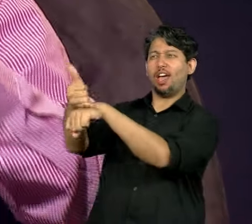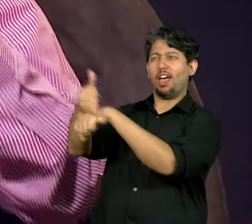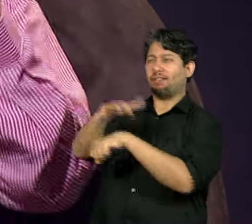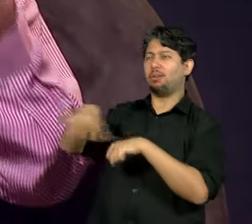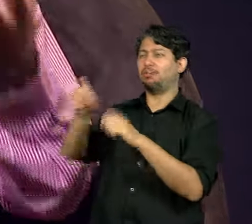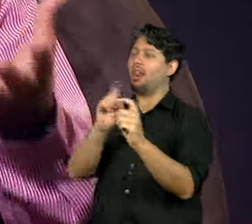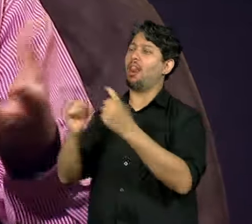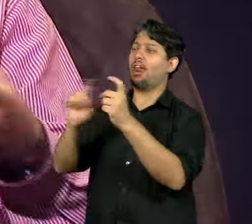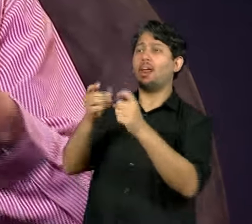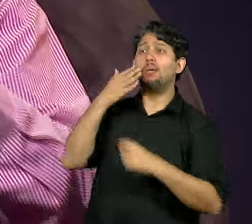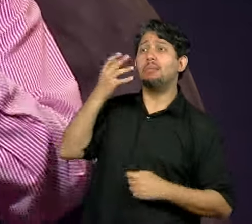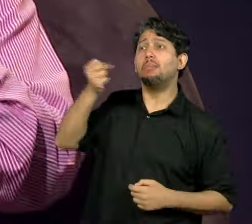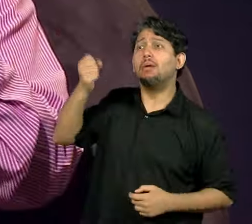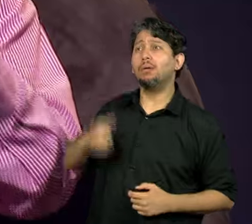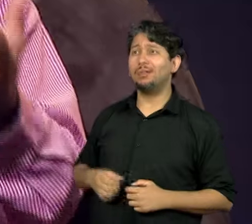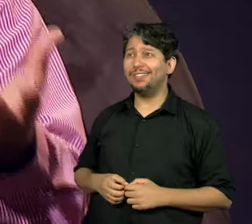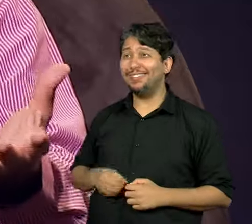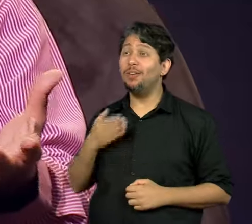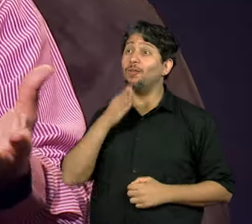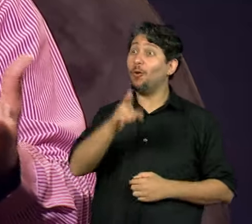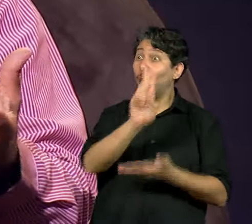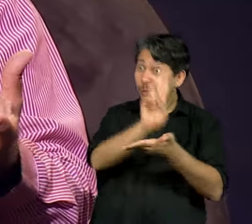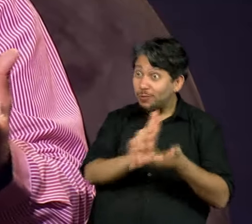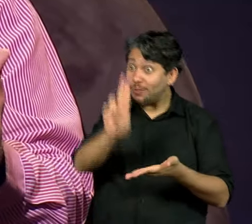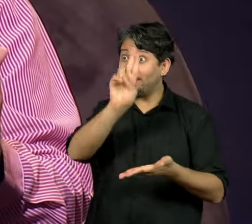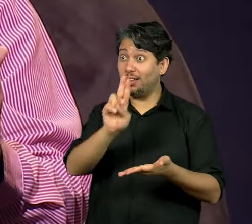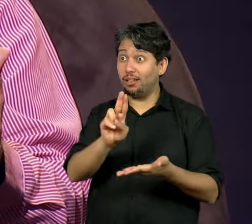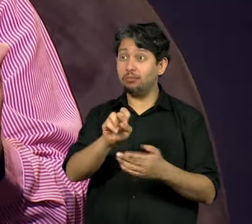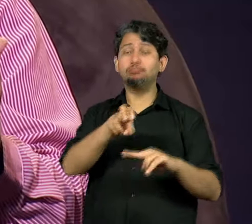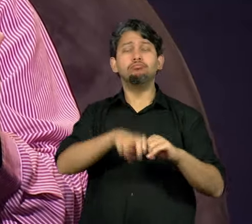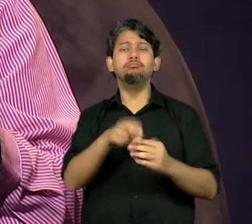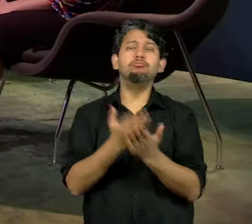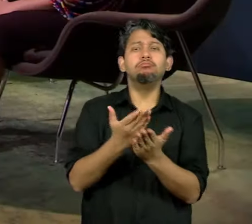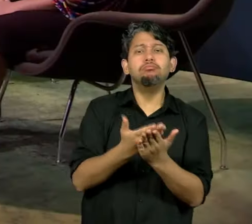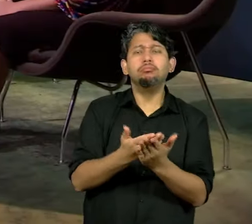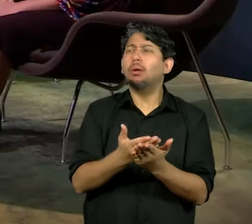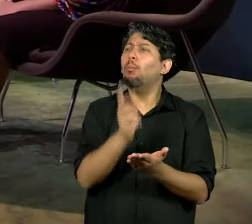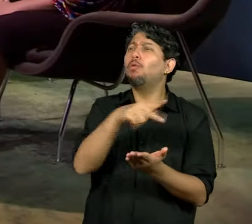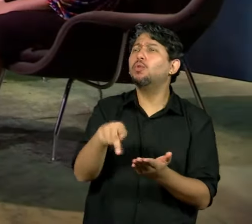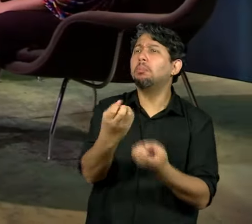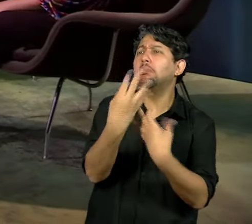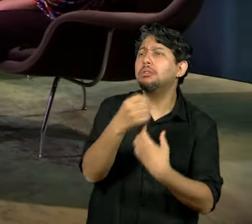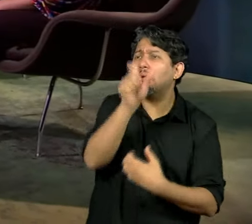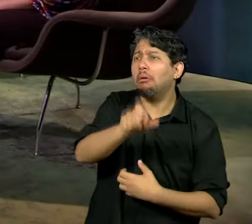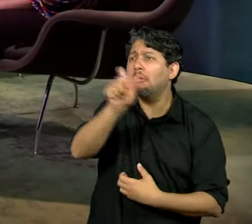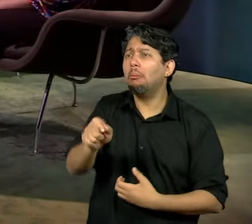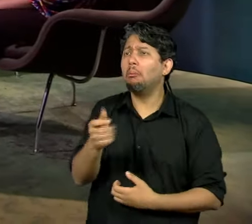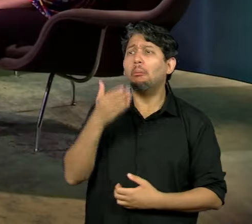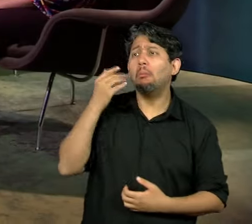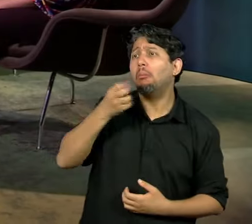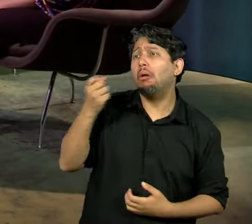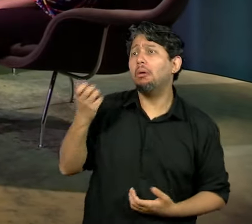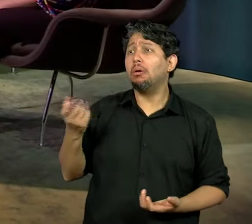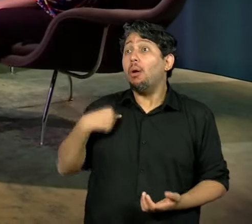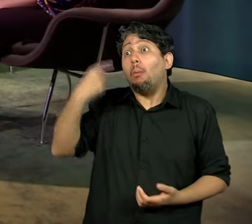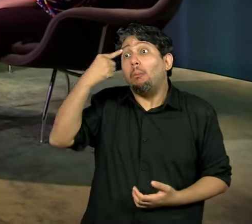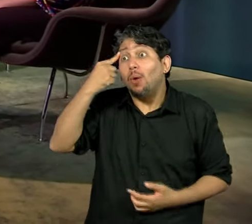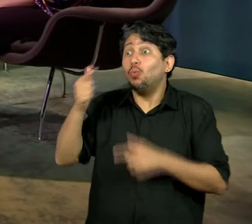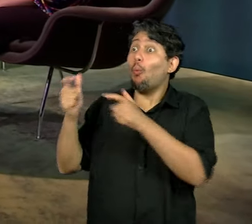brancos, na universidade os professores, a grande maioria brancos. Então a gente vive dessa naturalidade